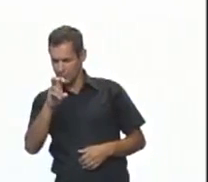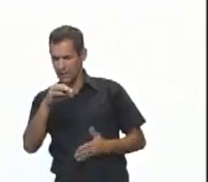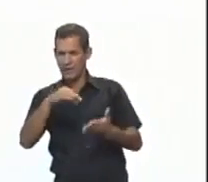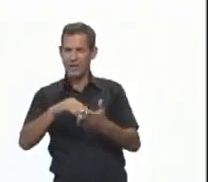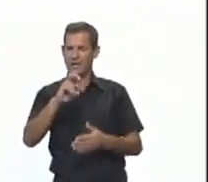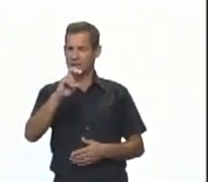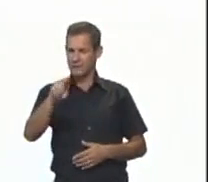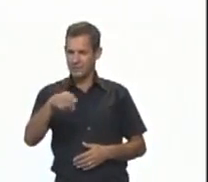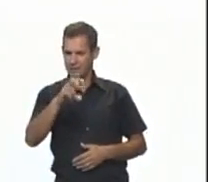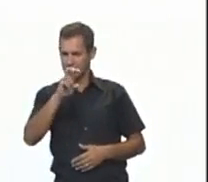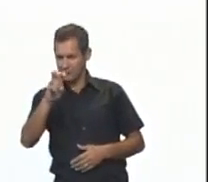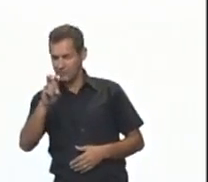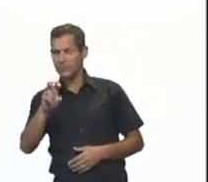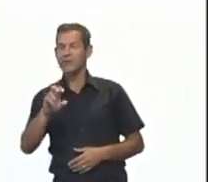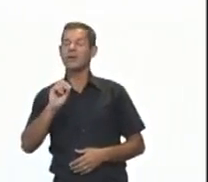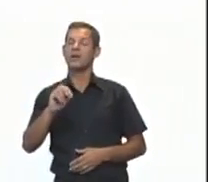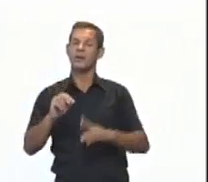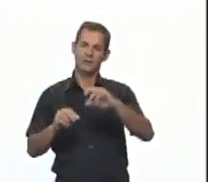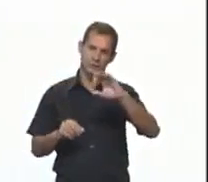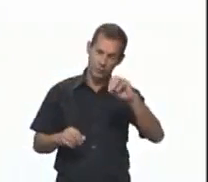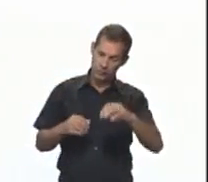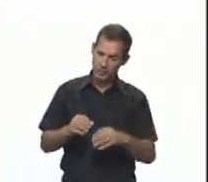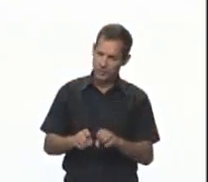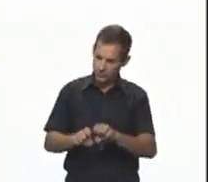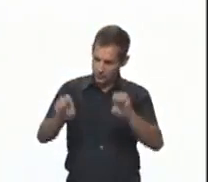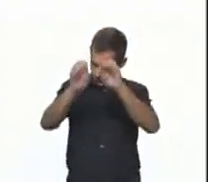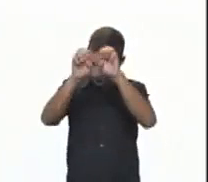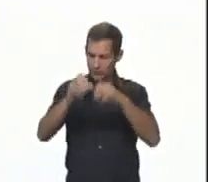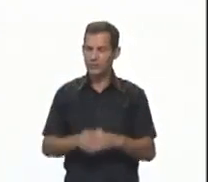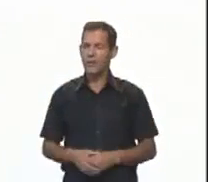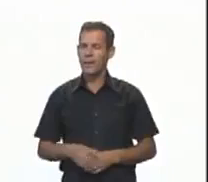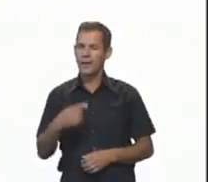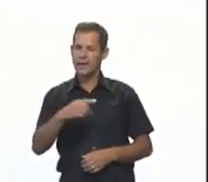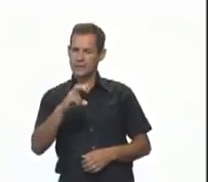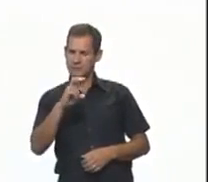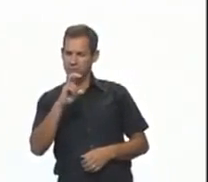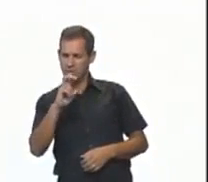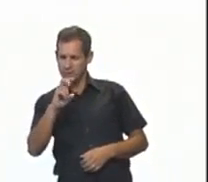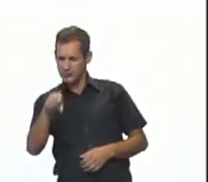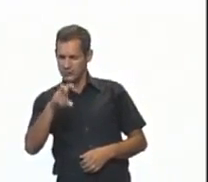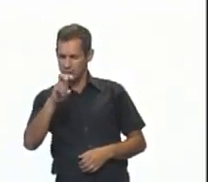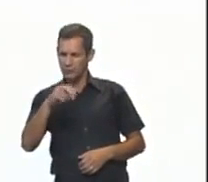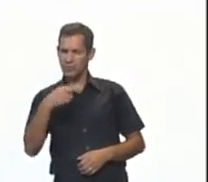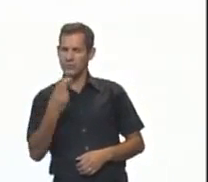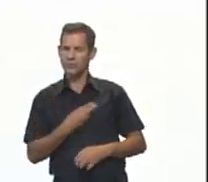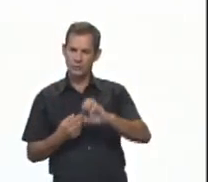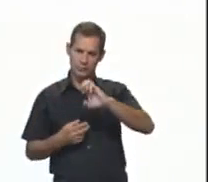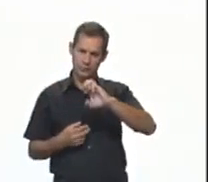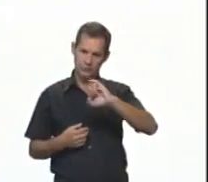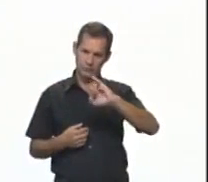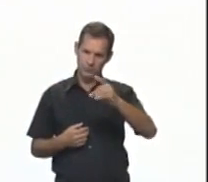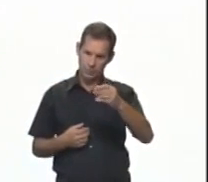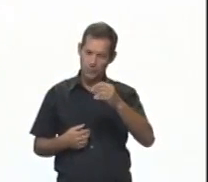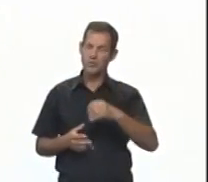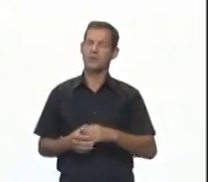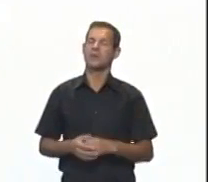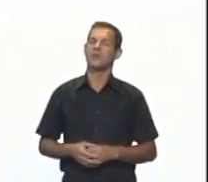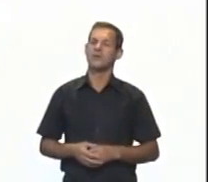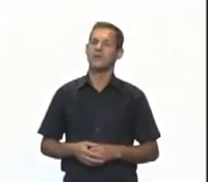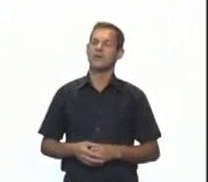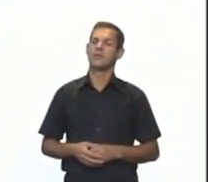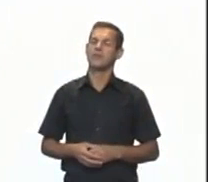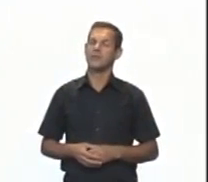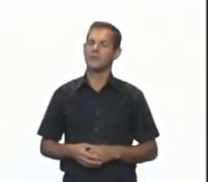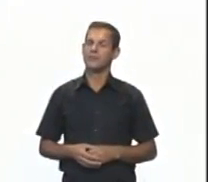a 5,5, que é o raio da fundação, né? Ele vem de menos 5,5 lá do nosso eixo